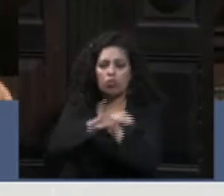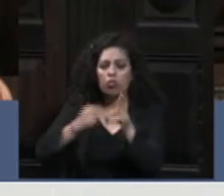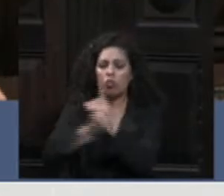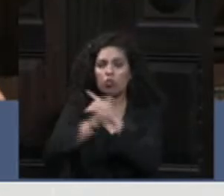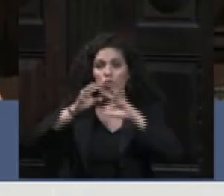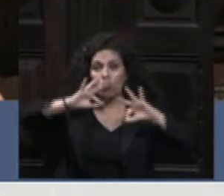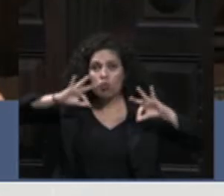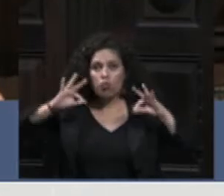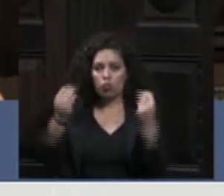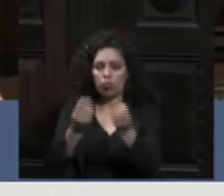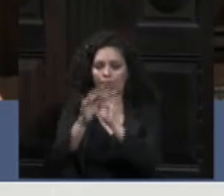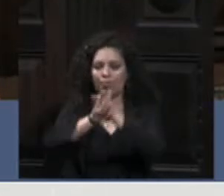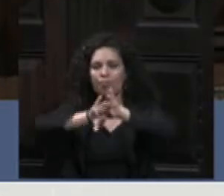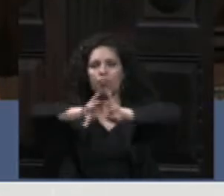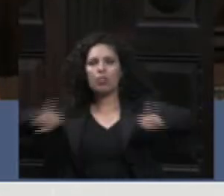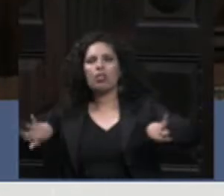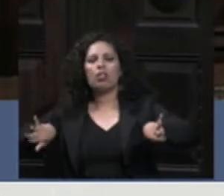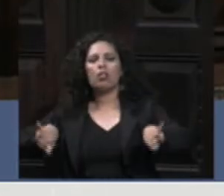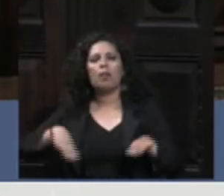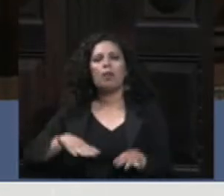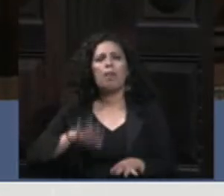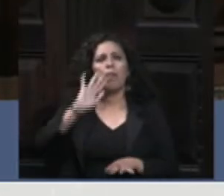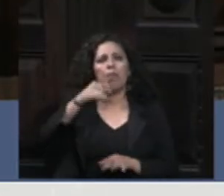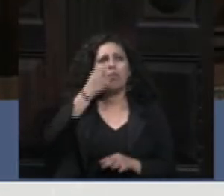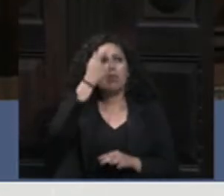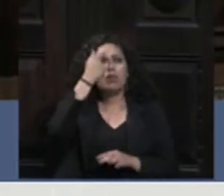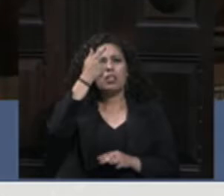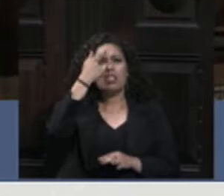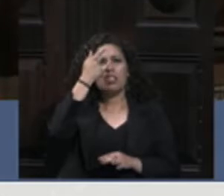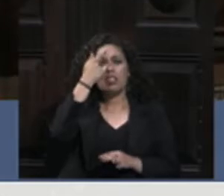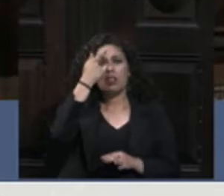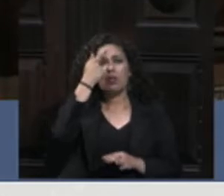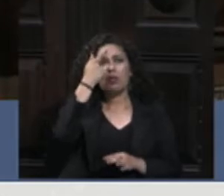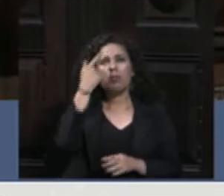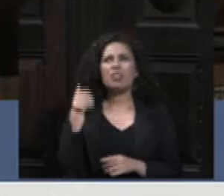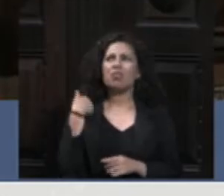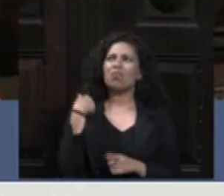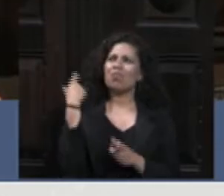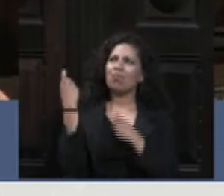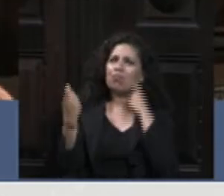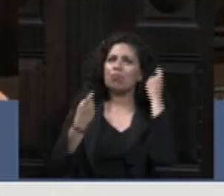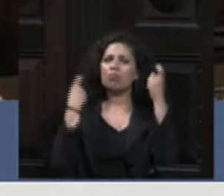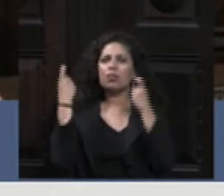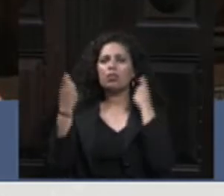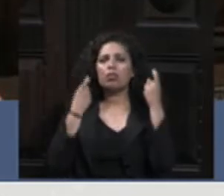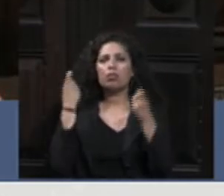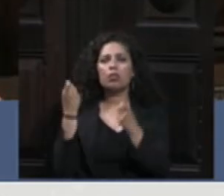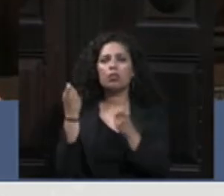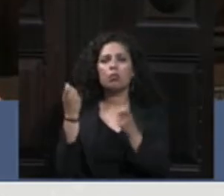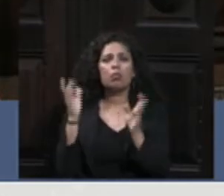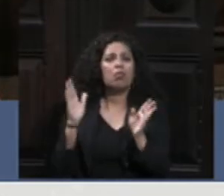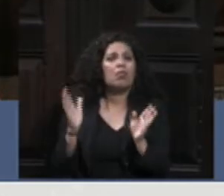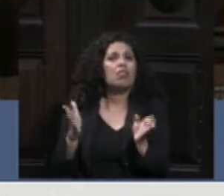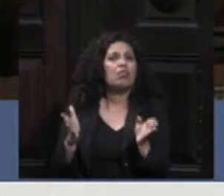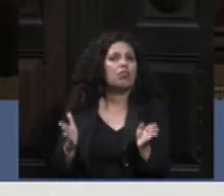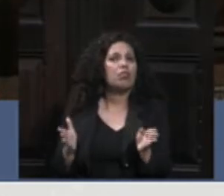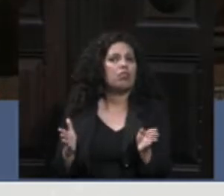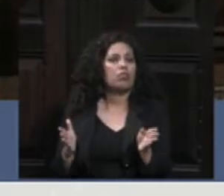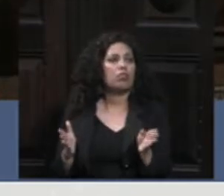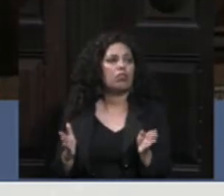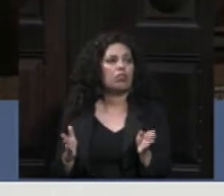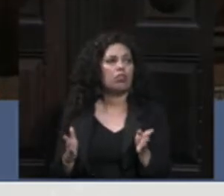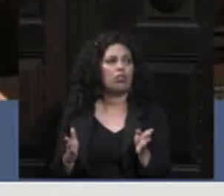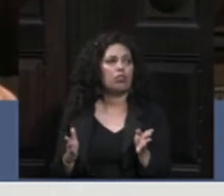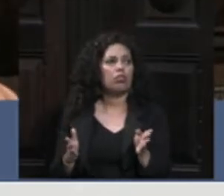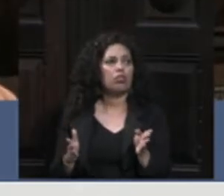sociedade. E tenho eu a preocupação, já que